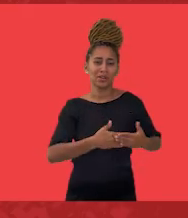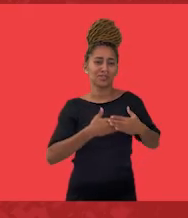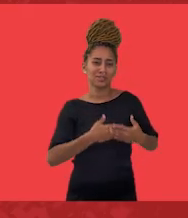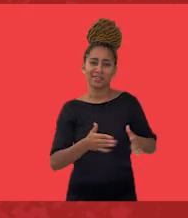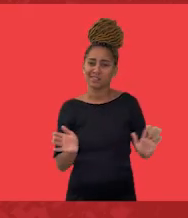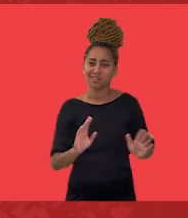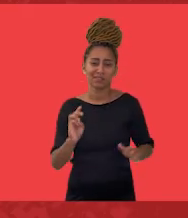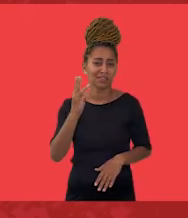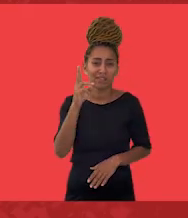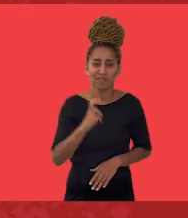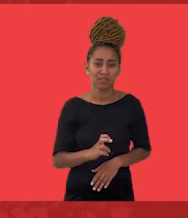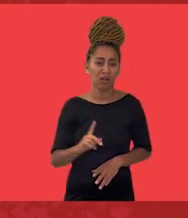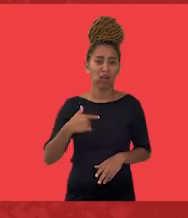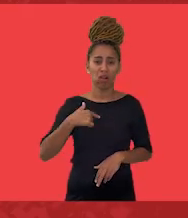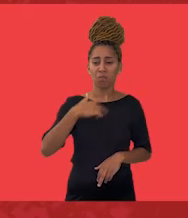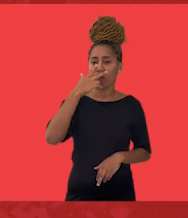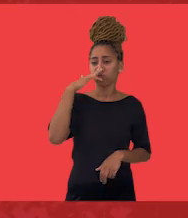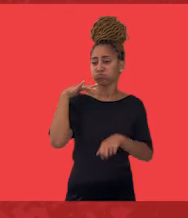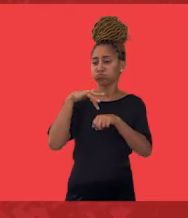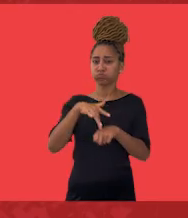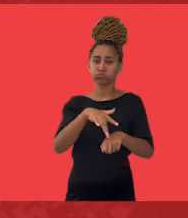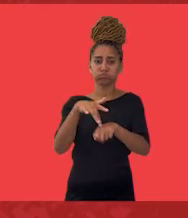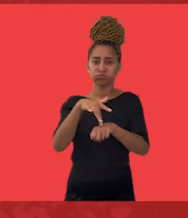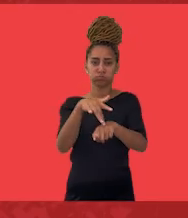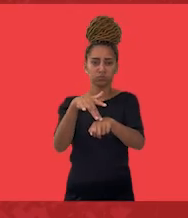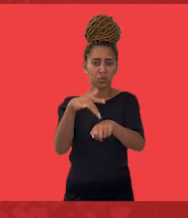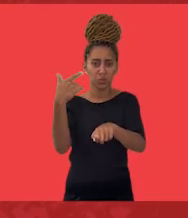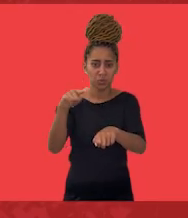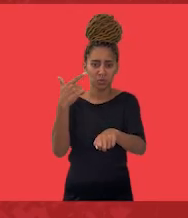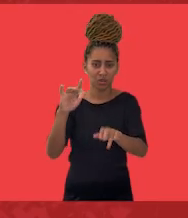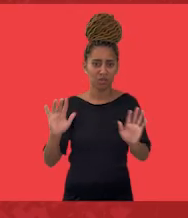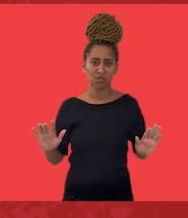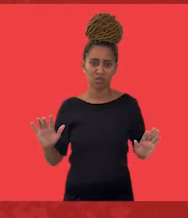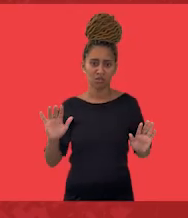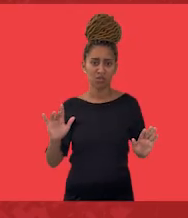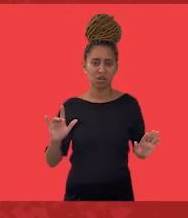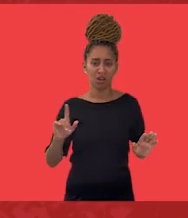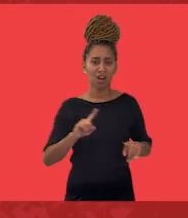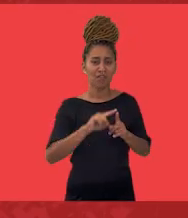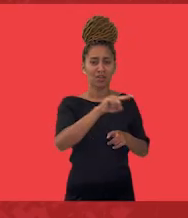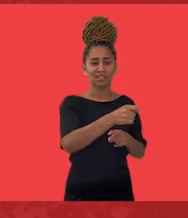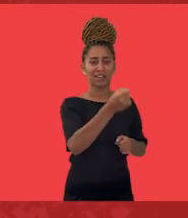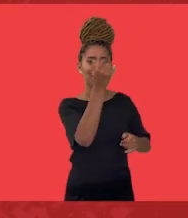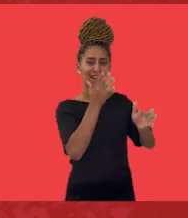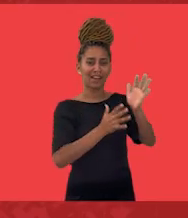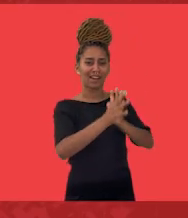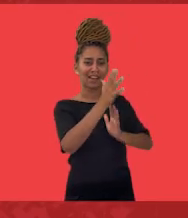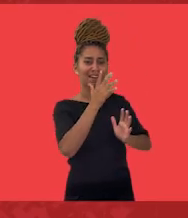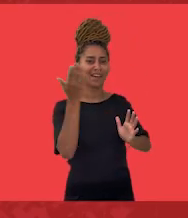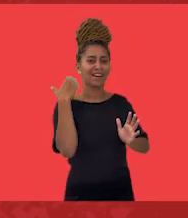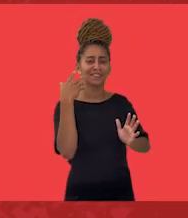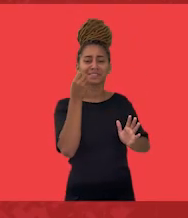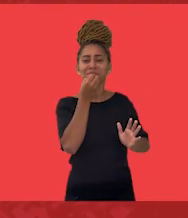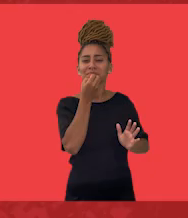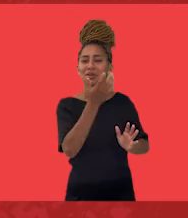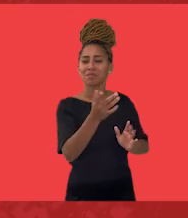E você me abraçasse e, enfim, eu chorasse. E você confessasse, você